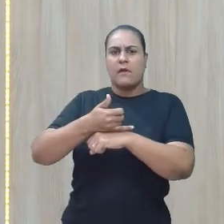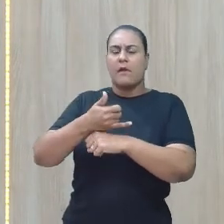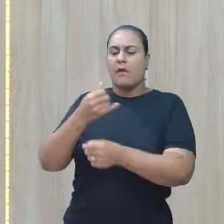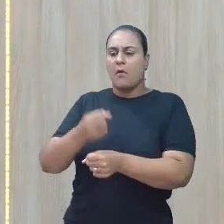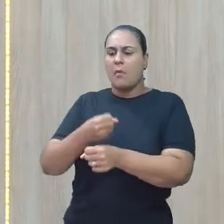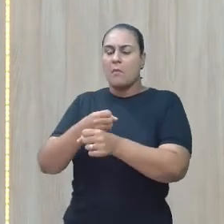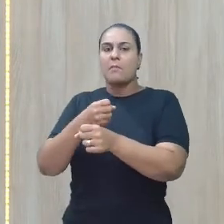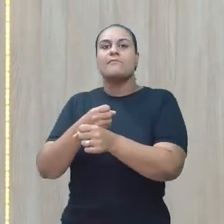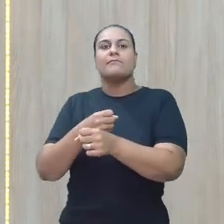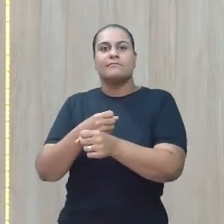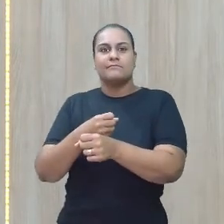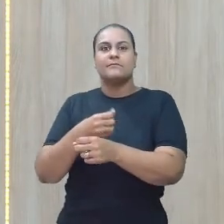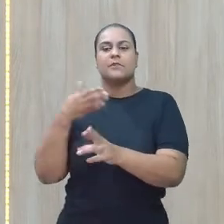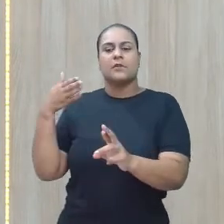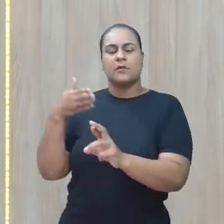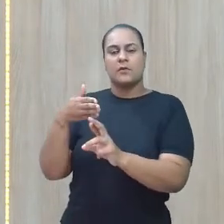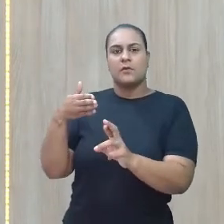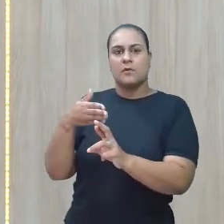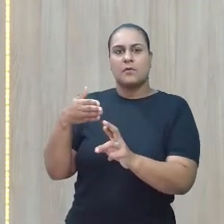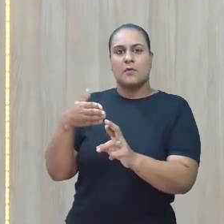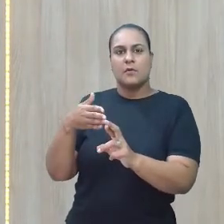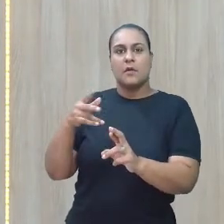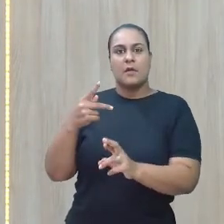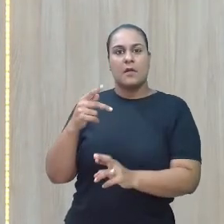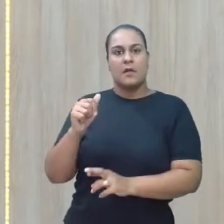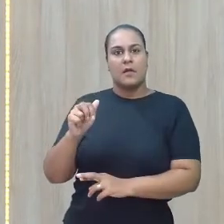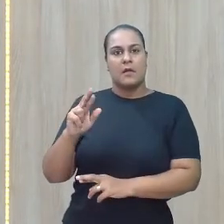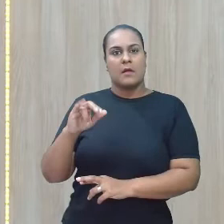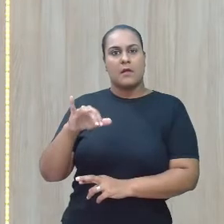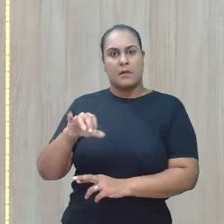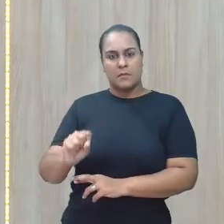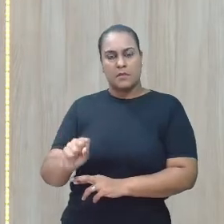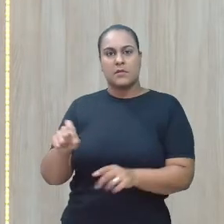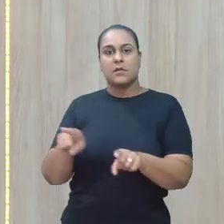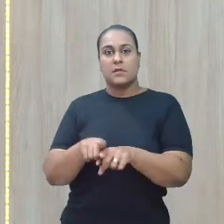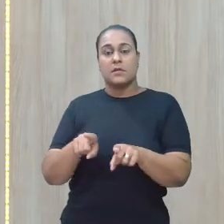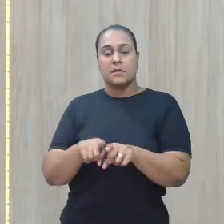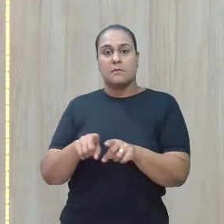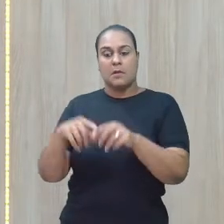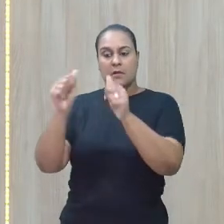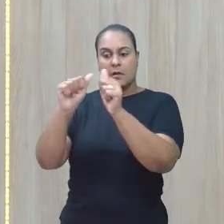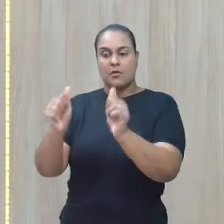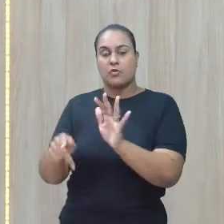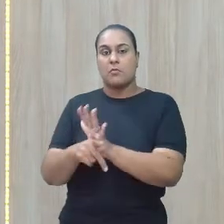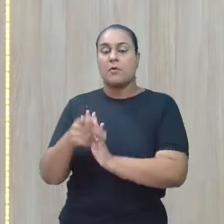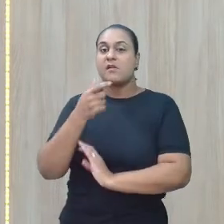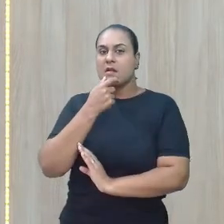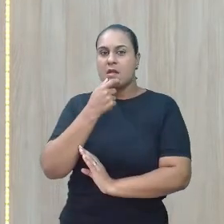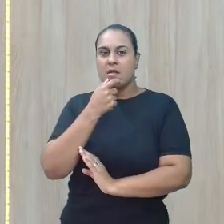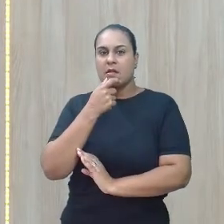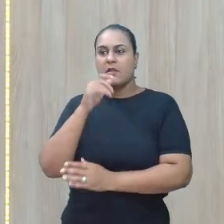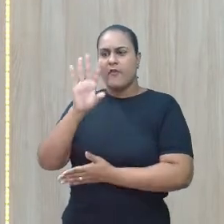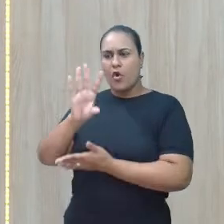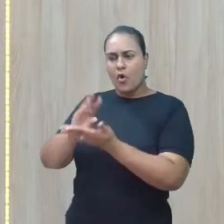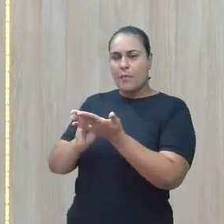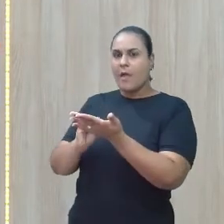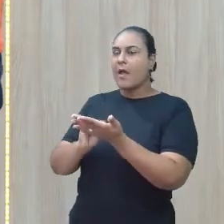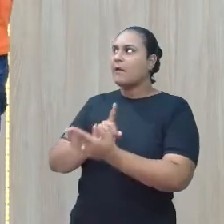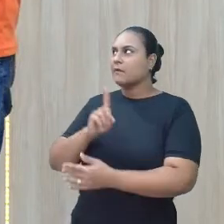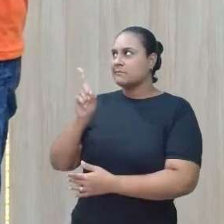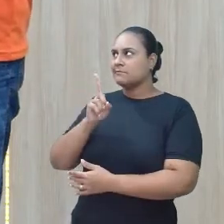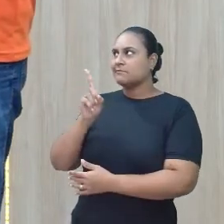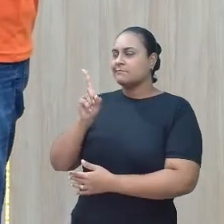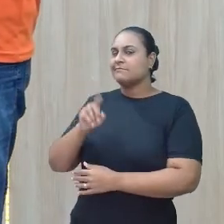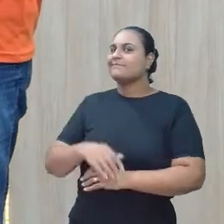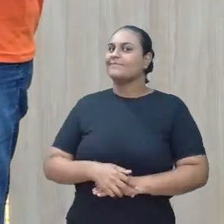dois referenciais, né, o mercado em Paris, né, e também a arquitetura inglesa, e daí surgiu o Mercado de São José. É bom dizer